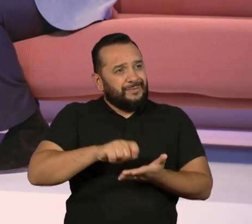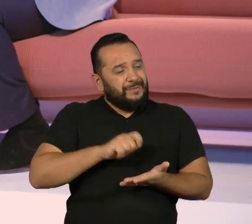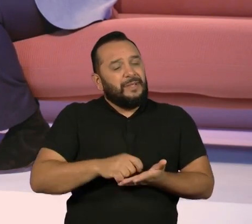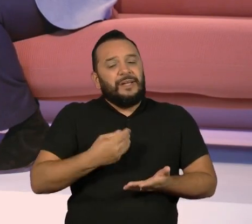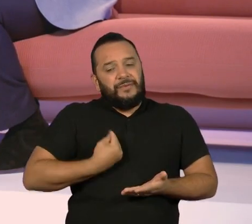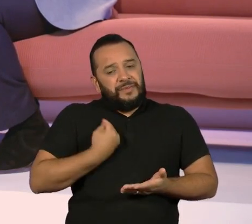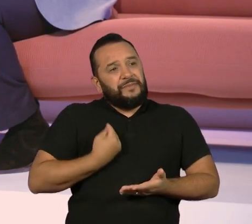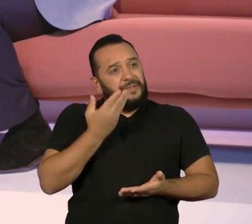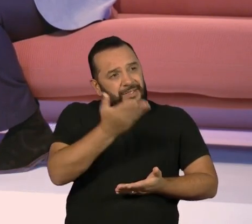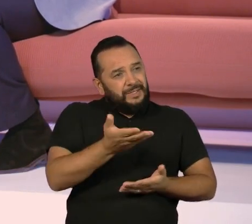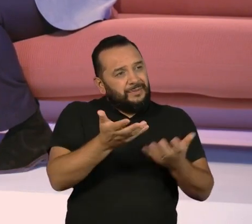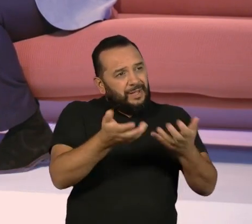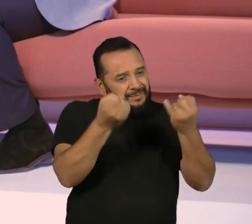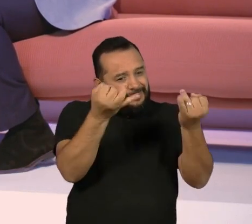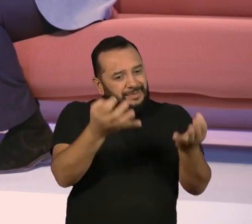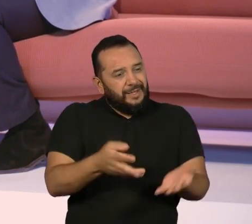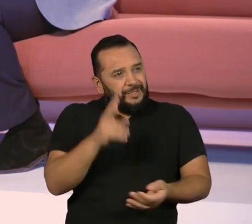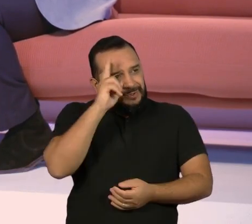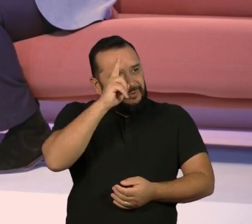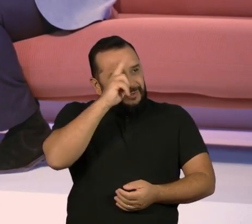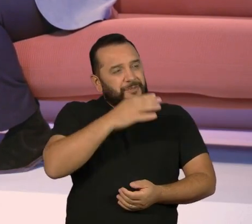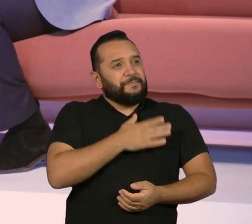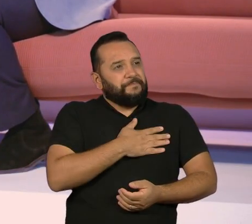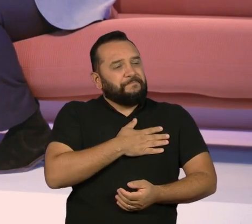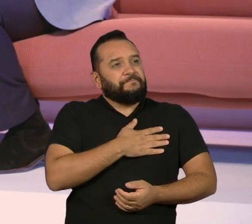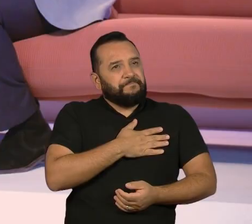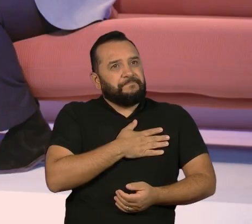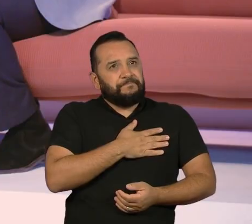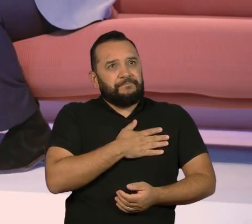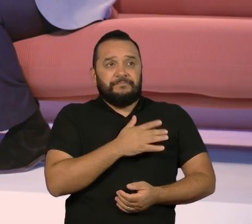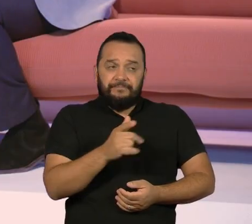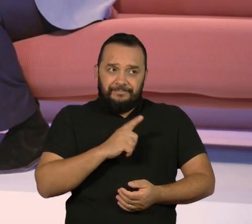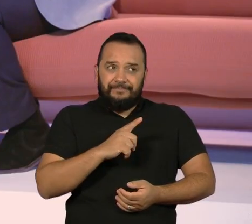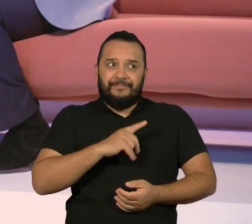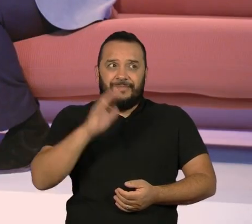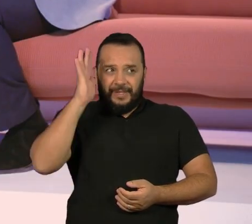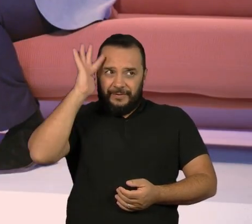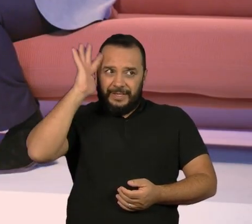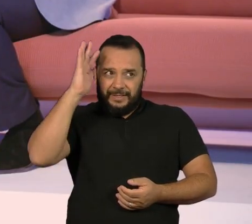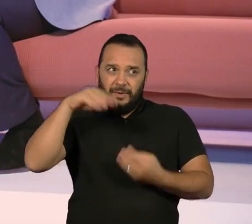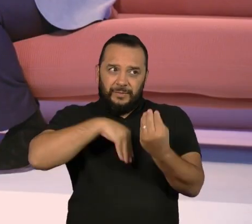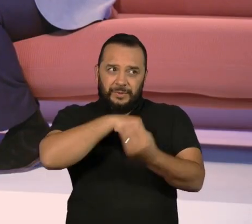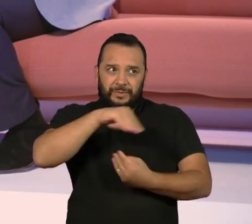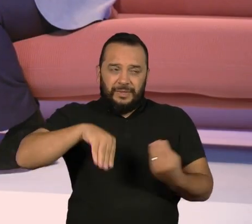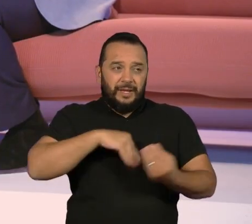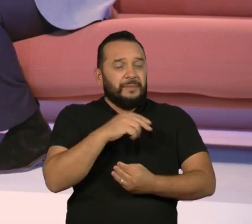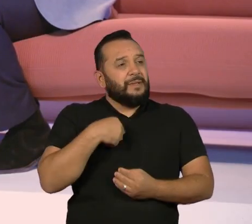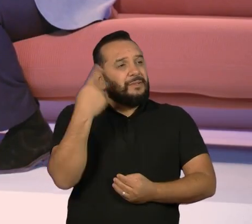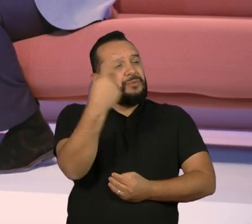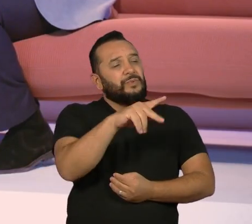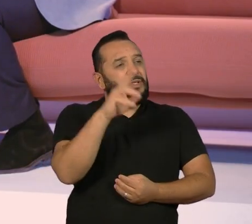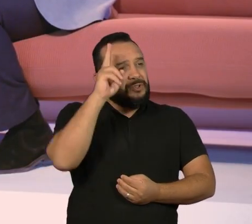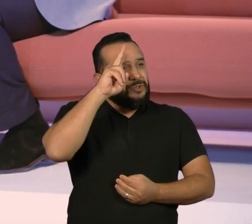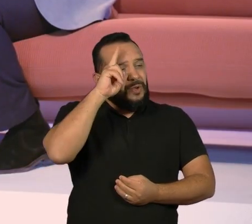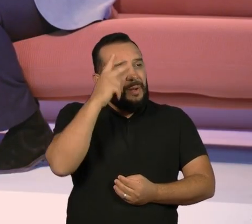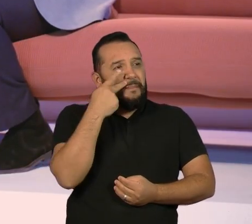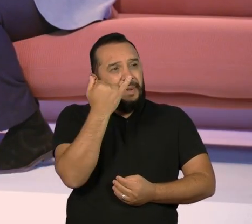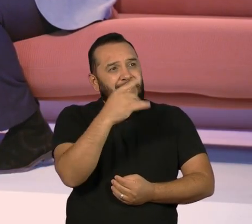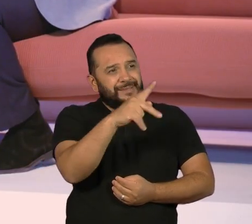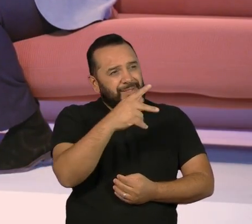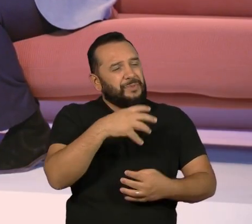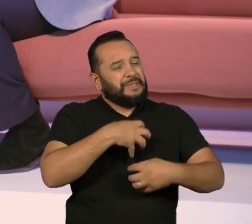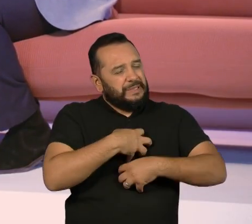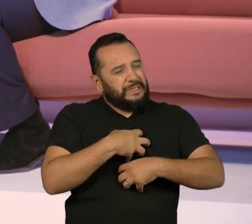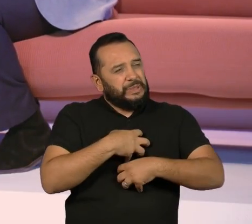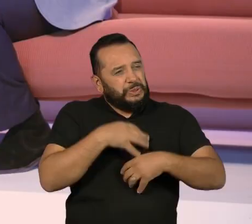eu quero contar um pouco a minha história. E é claro, como você disse, tem um pouco de ficção, mas assim, a sua história com seu pai foi uma história dolorosa, não